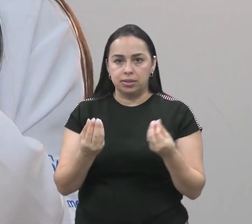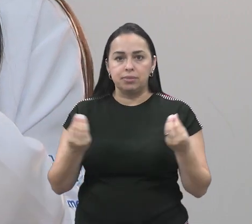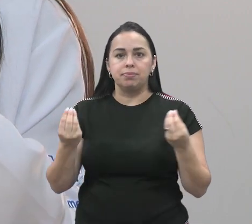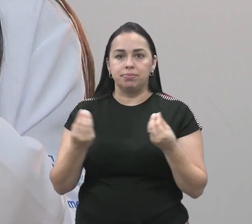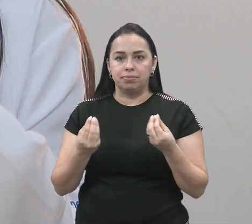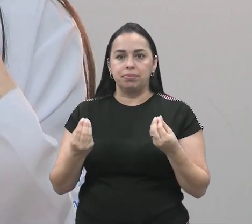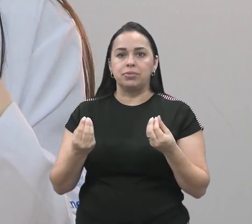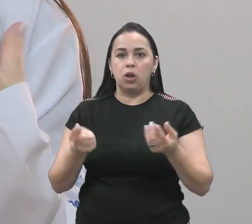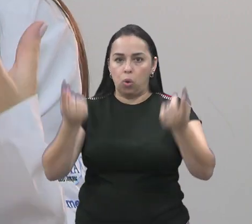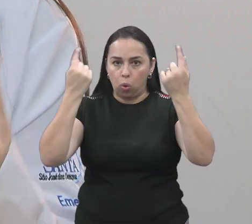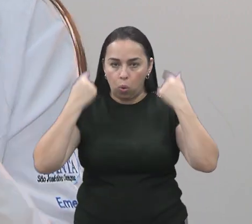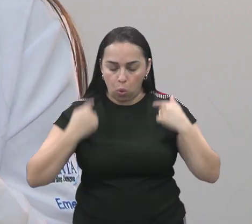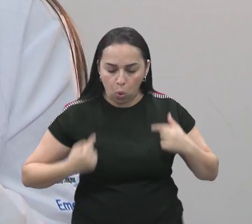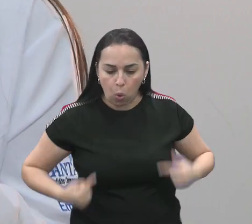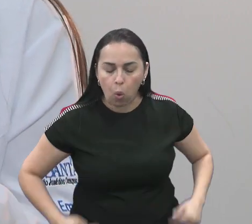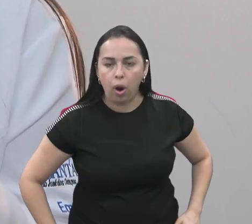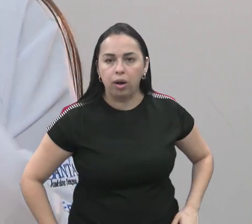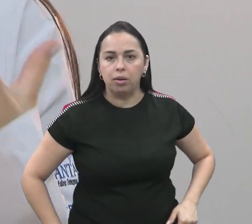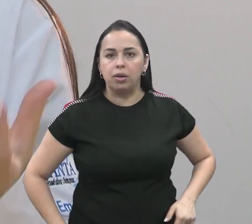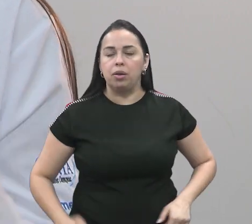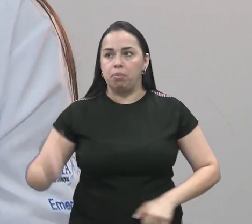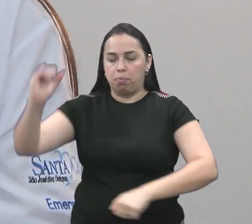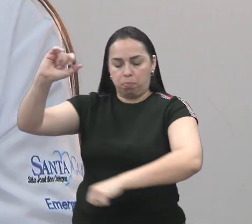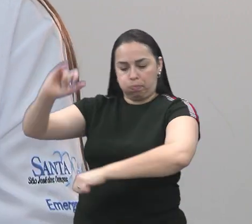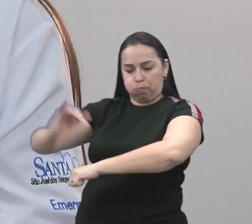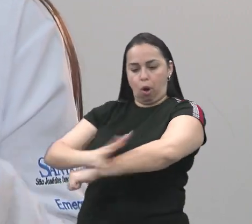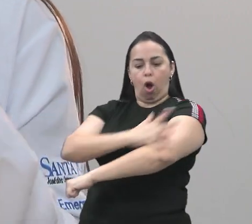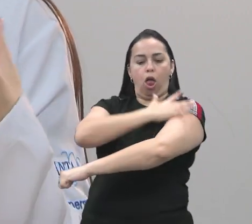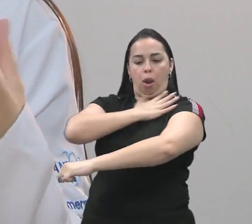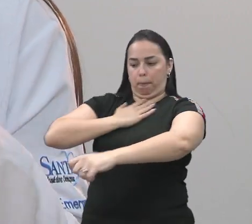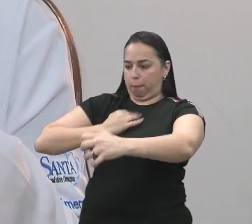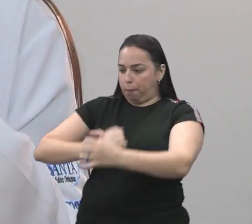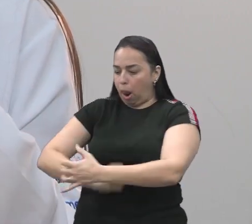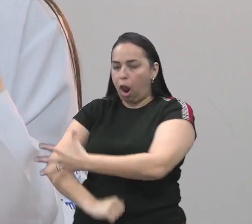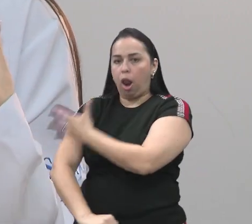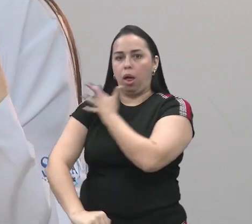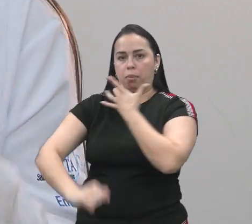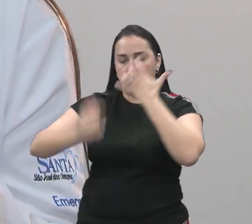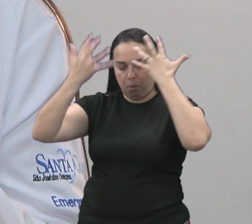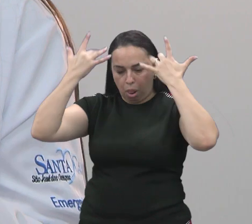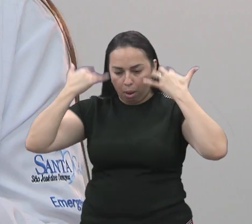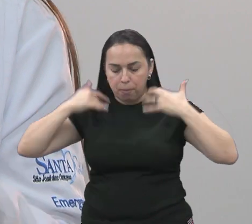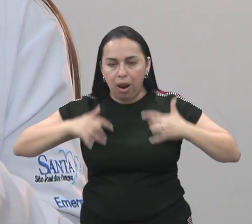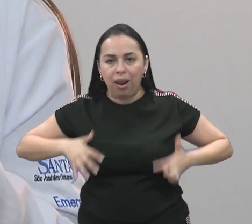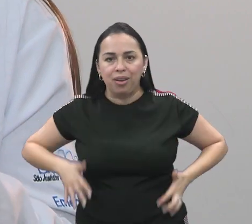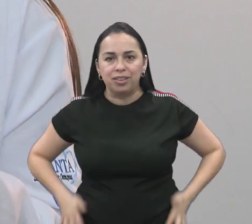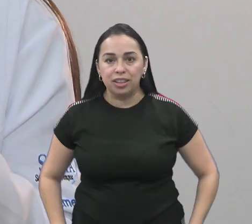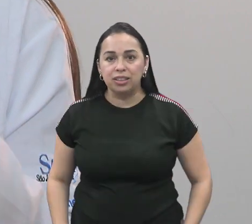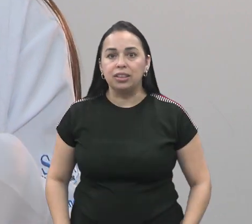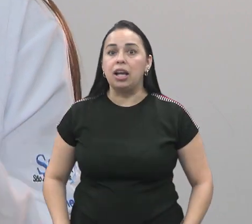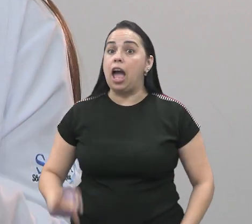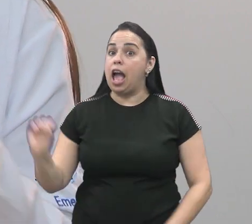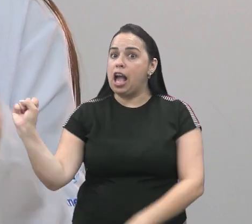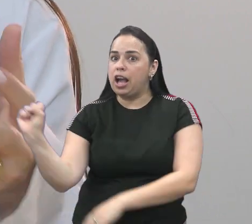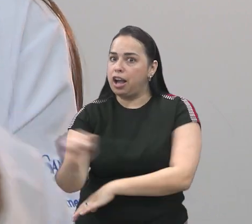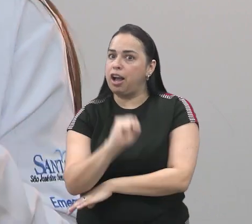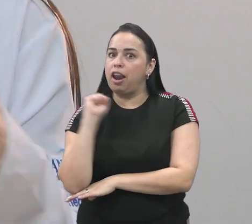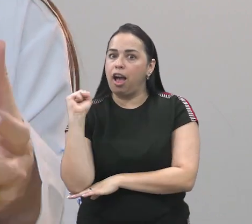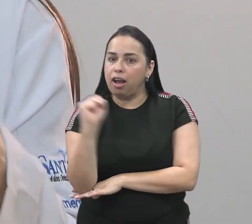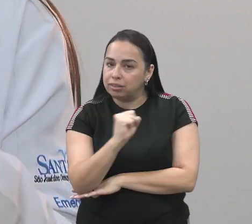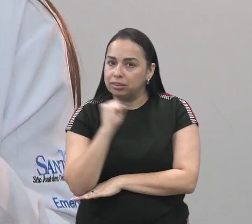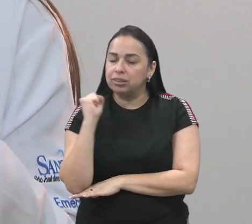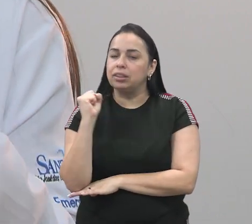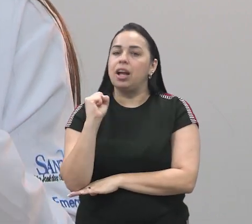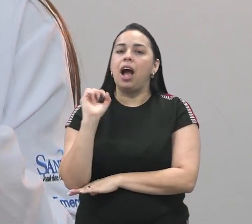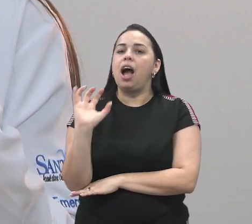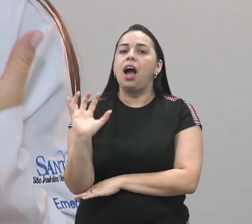aguda, a grande lesão muscular que essa corrente elétrica causa. Então, eu tenho o que a gente chama de rabdomiólise, é uma lesão grave das